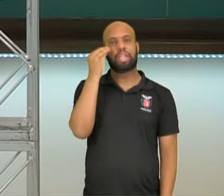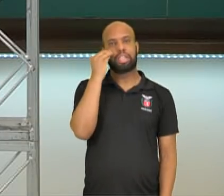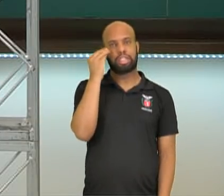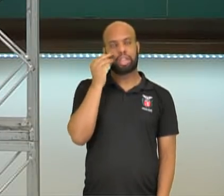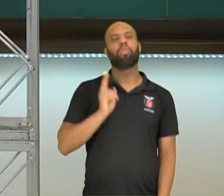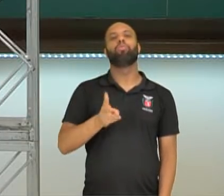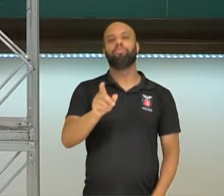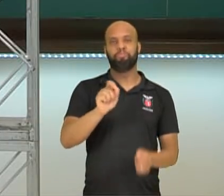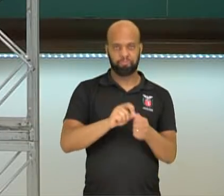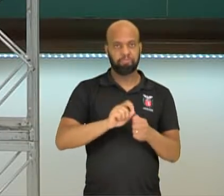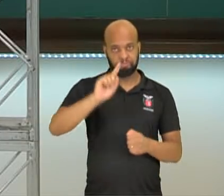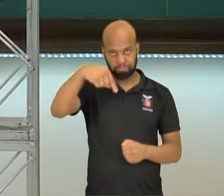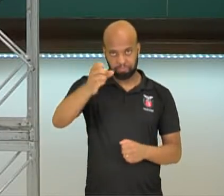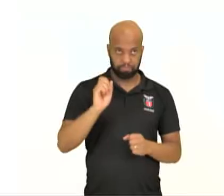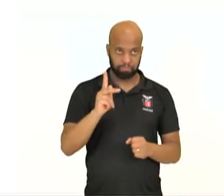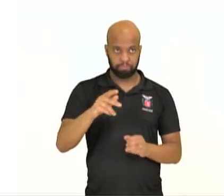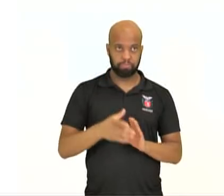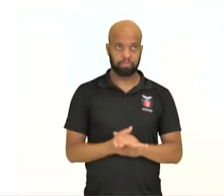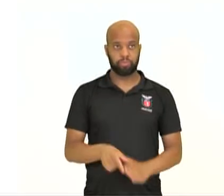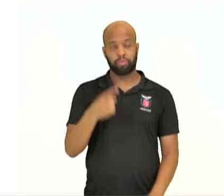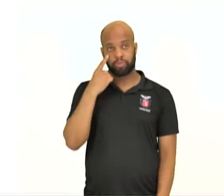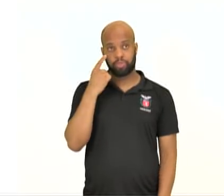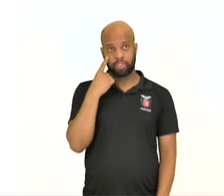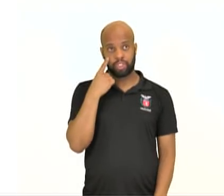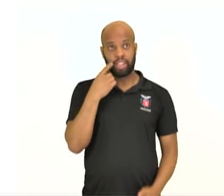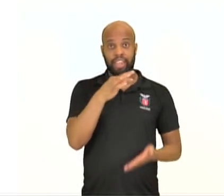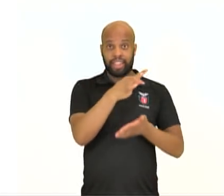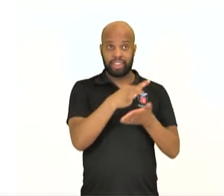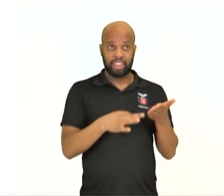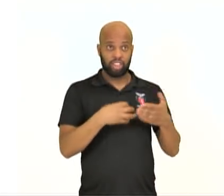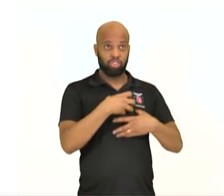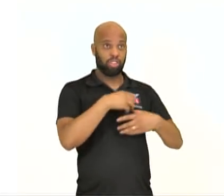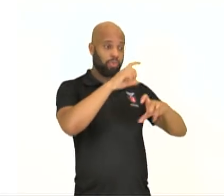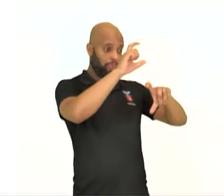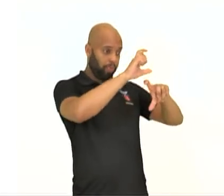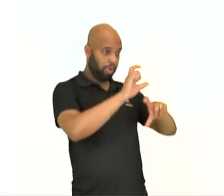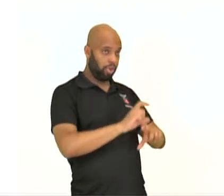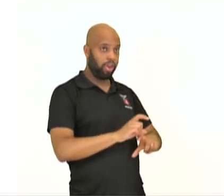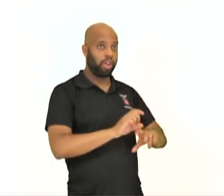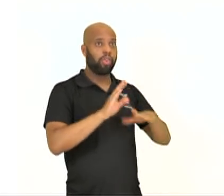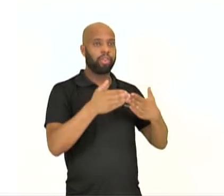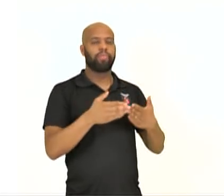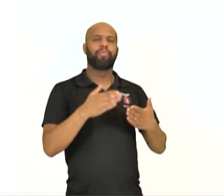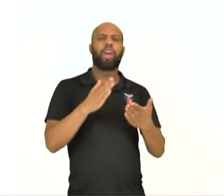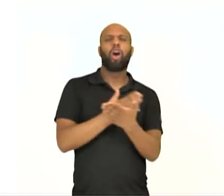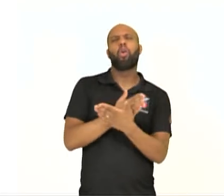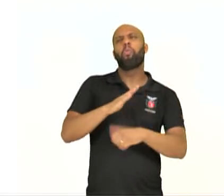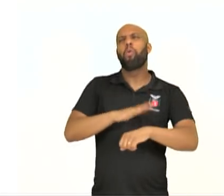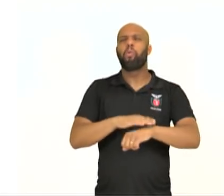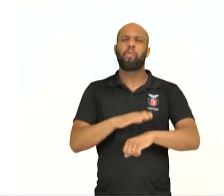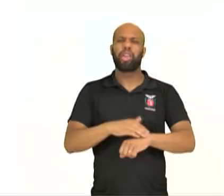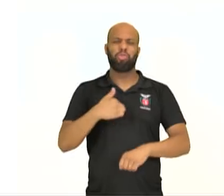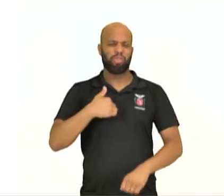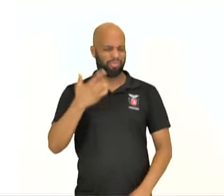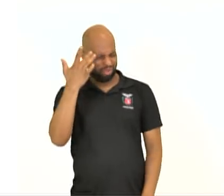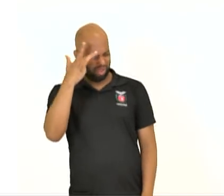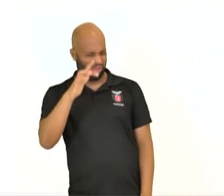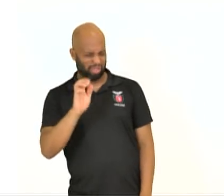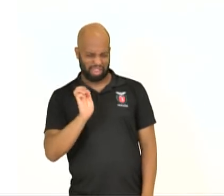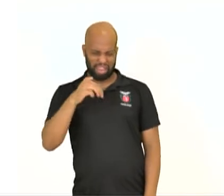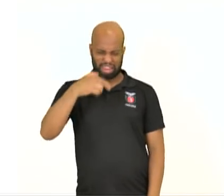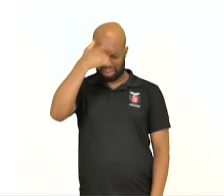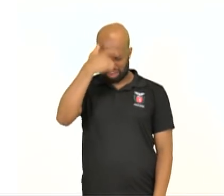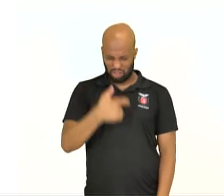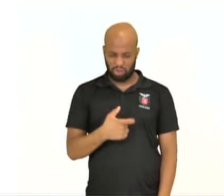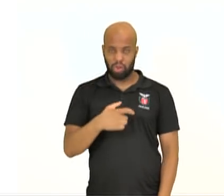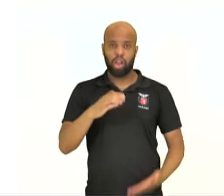então a sua atividade. Olha só, um texto em prosa, às vezes nem eu mesmo sei quem sou. Às vezes